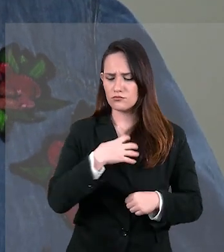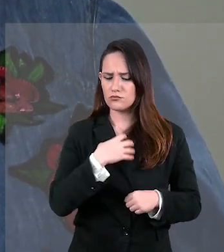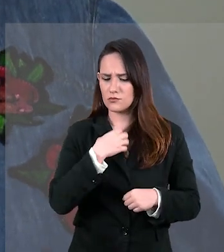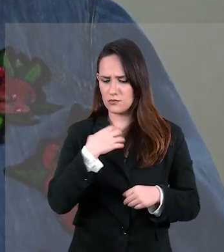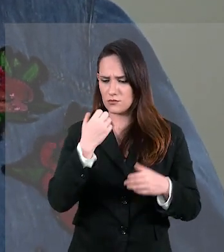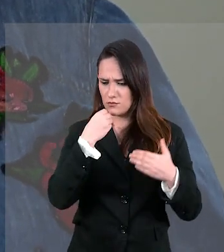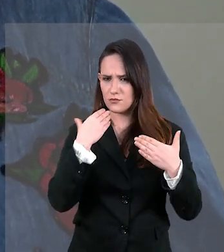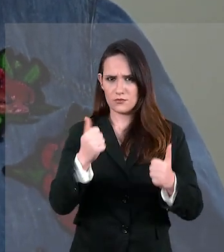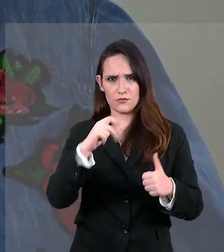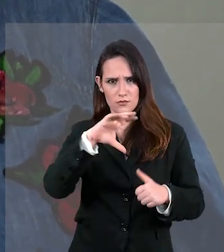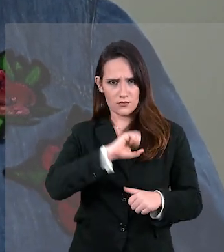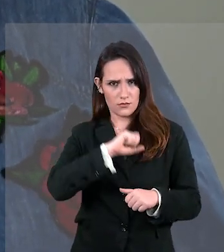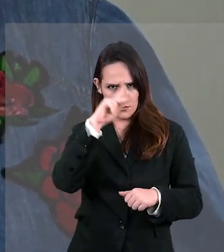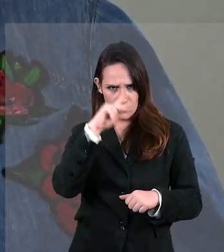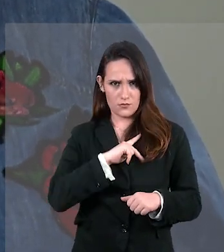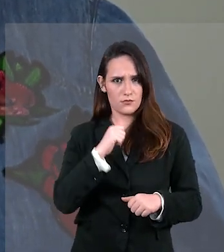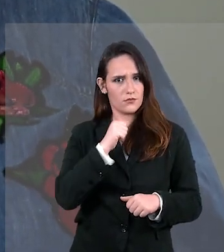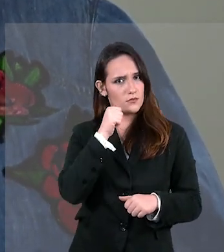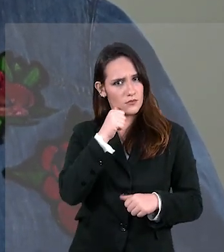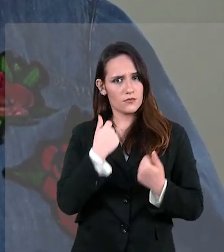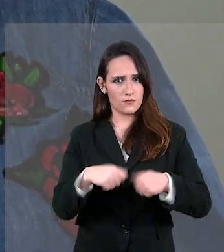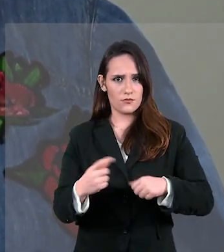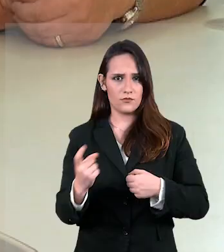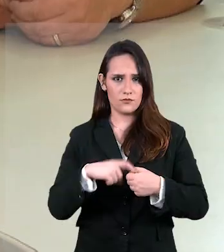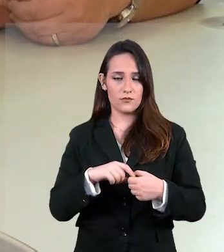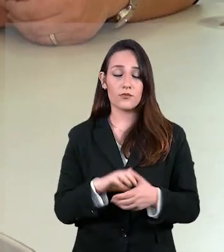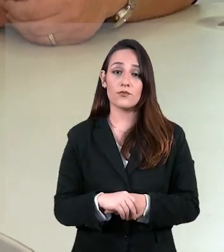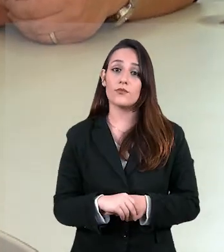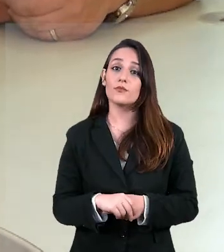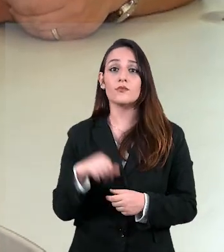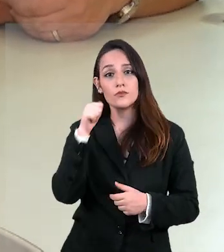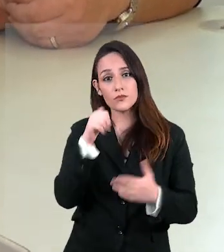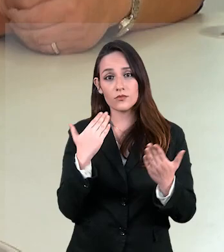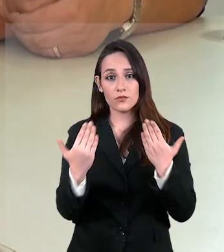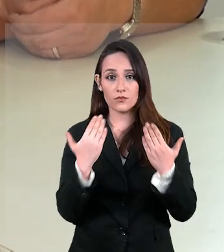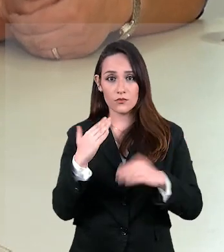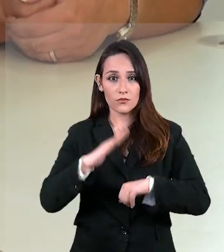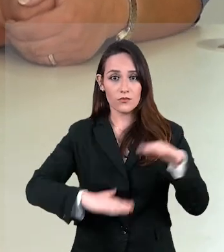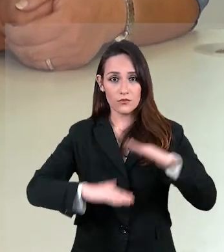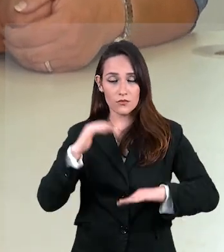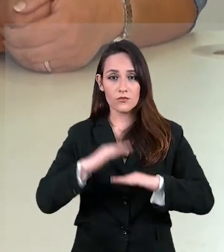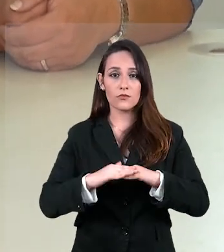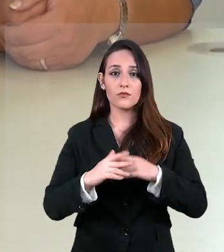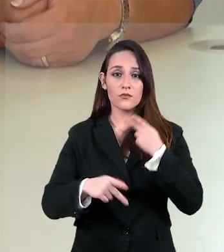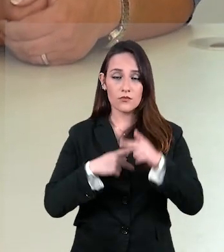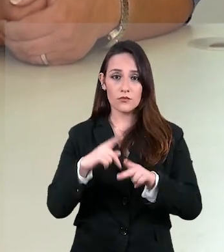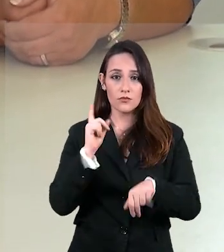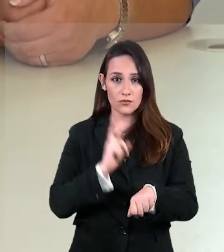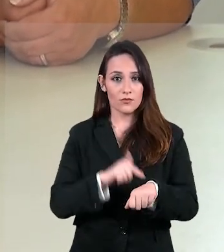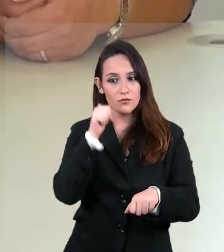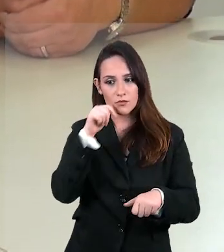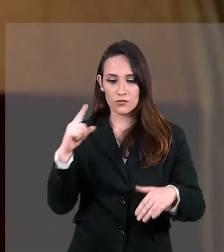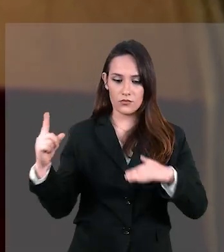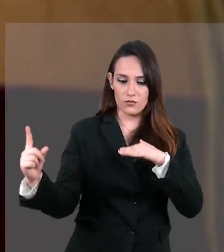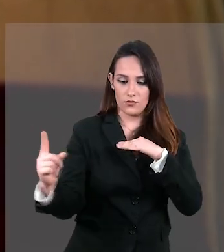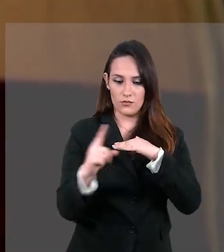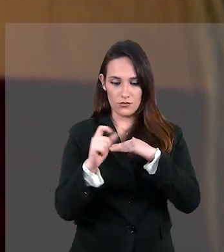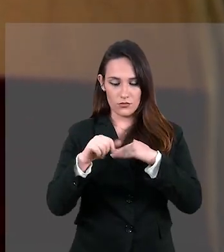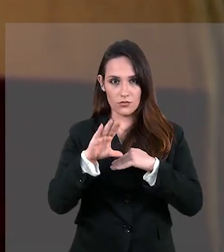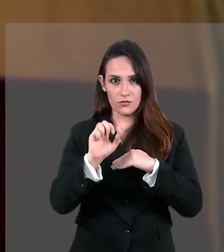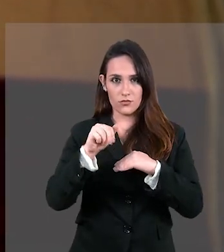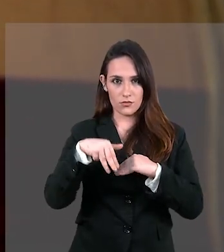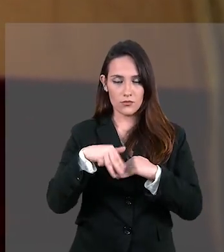resgate o que ela tem de mais sagrado, que é o amor próprio. As psicólogas explicam que desde a chegada ao CEAM, as mulheres